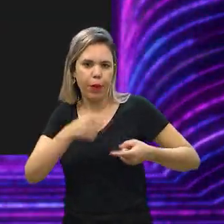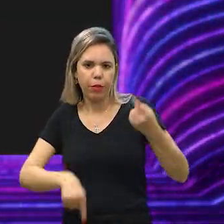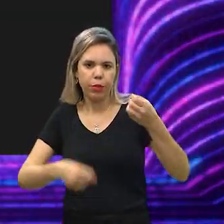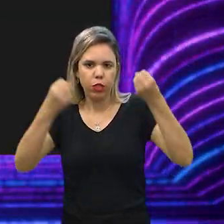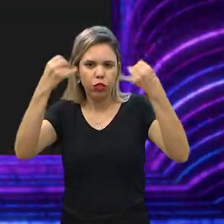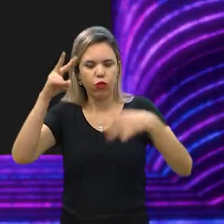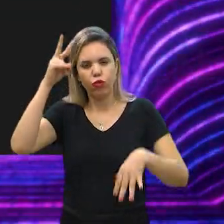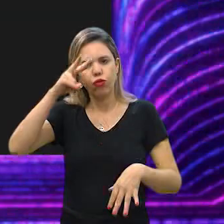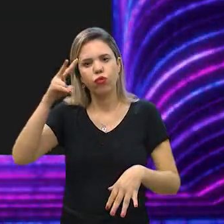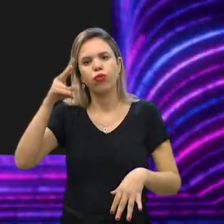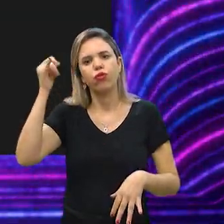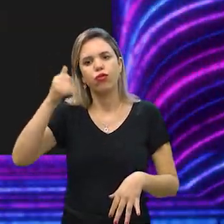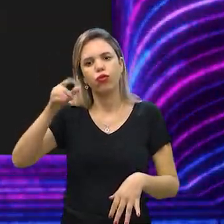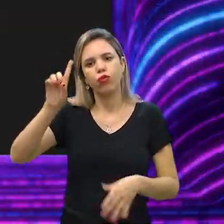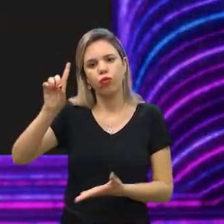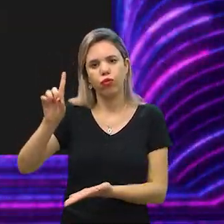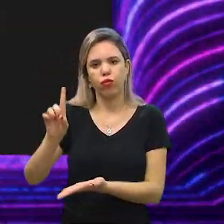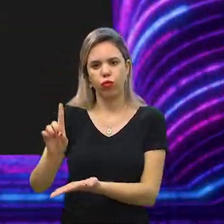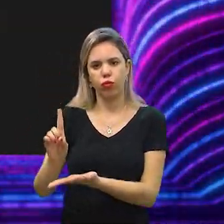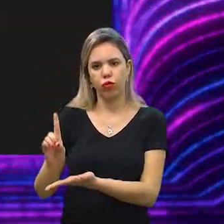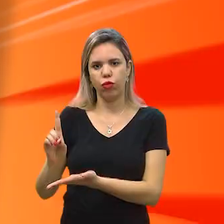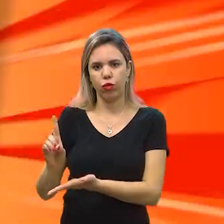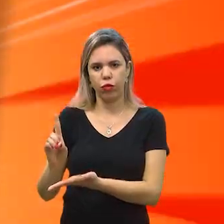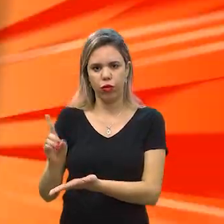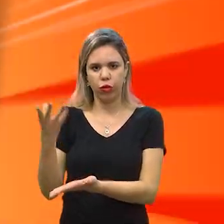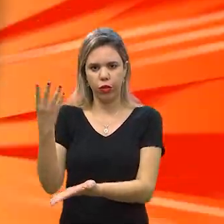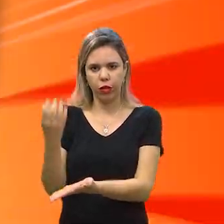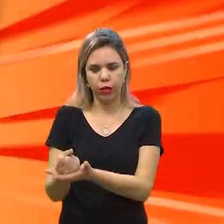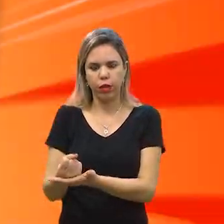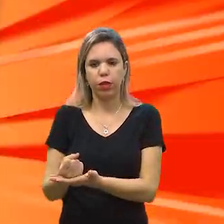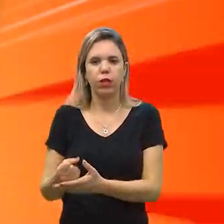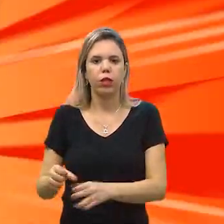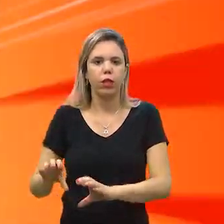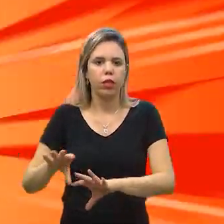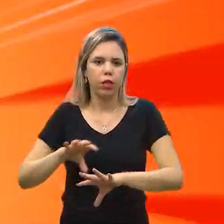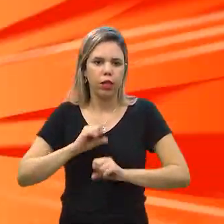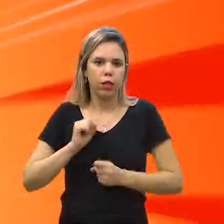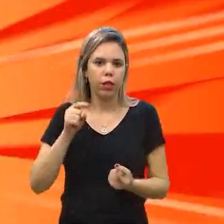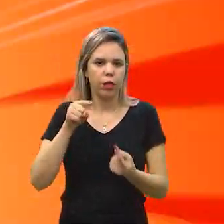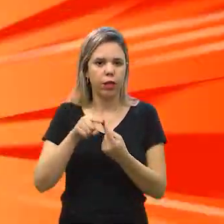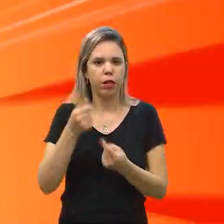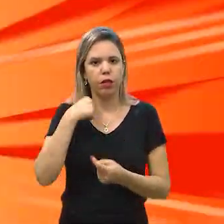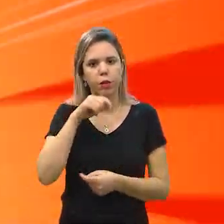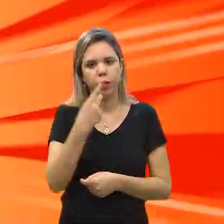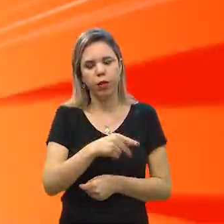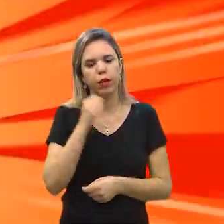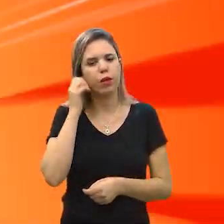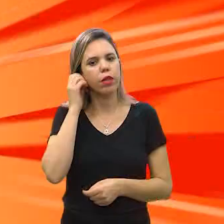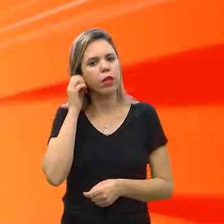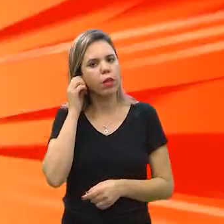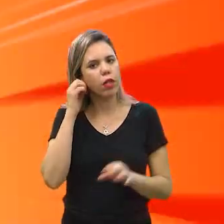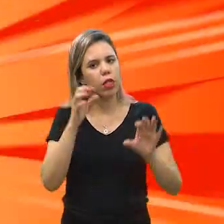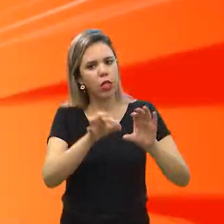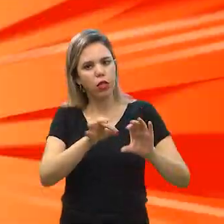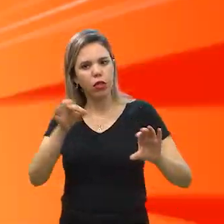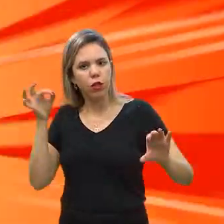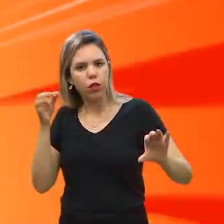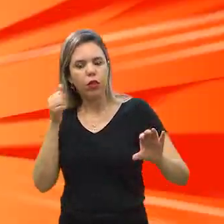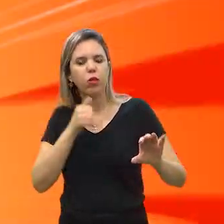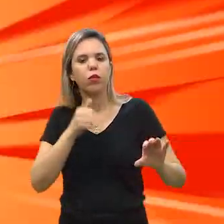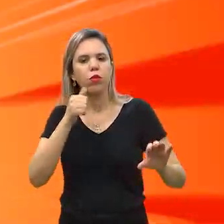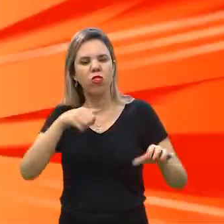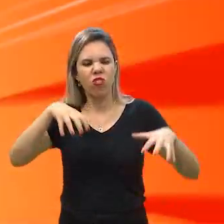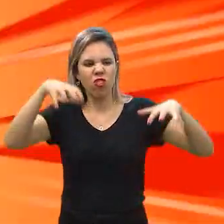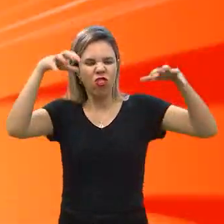conta a história de um deus que recebeu a missão da sua mãe de flechar uma mortal com